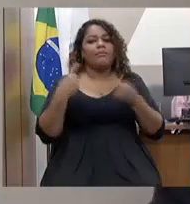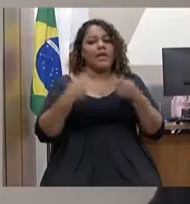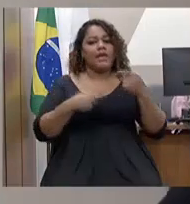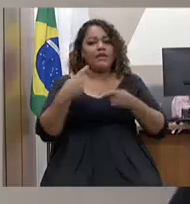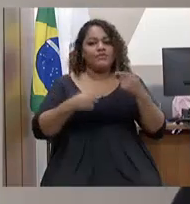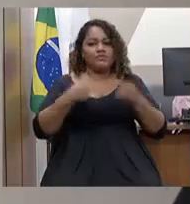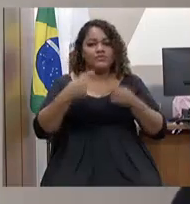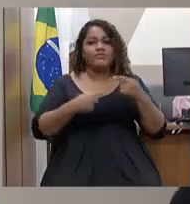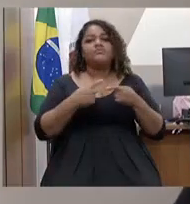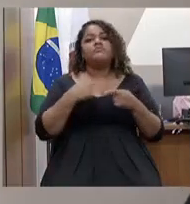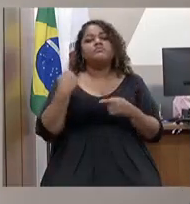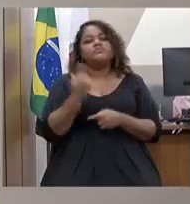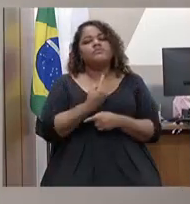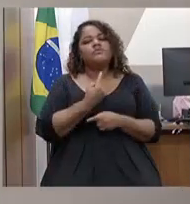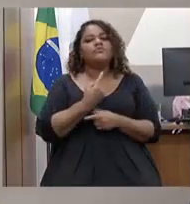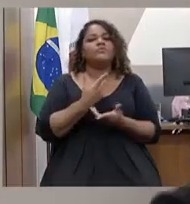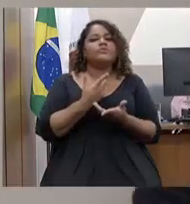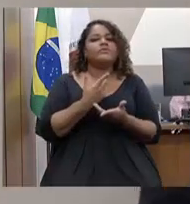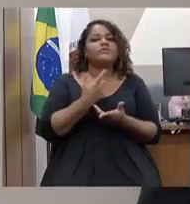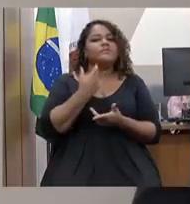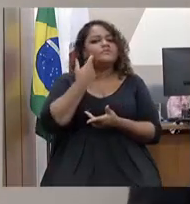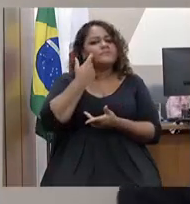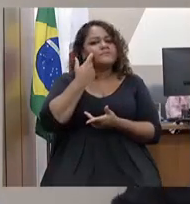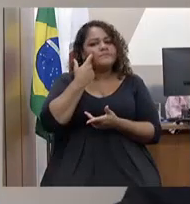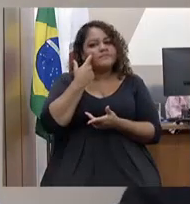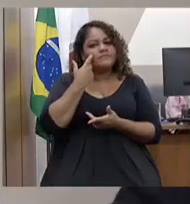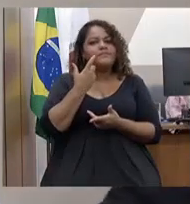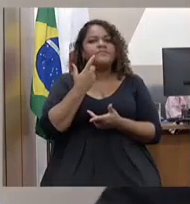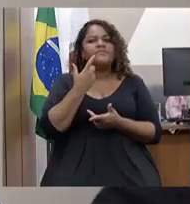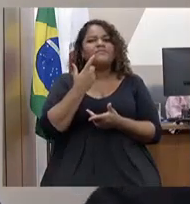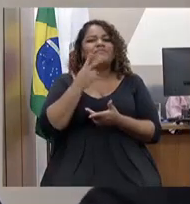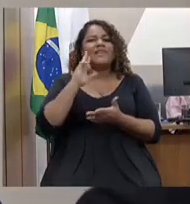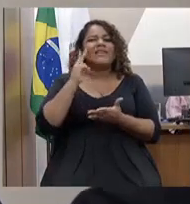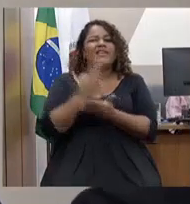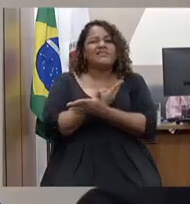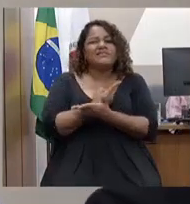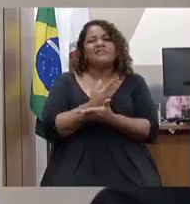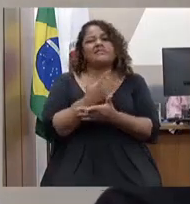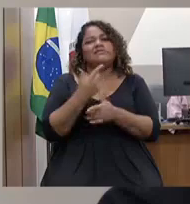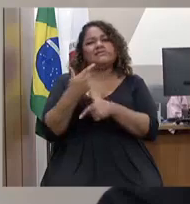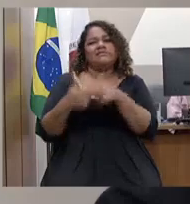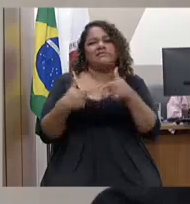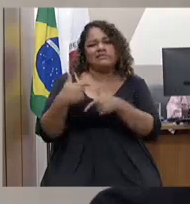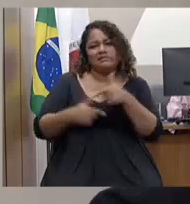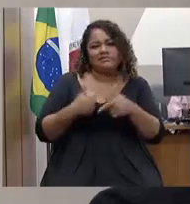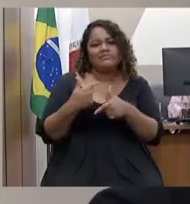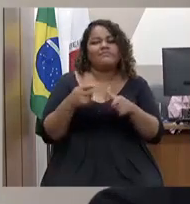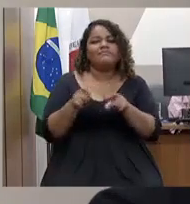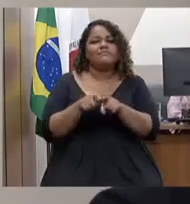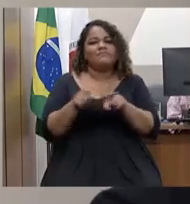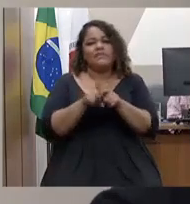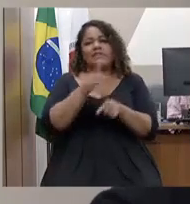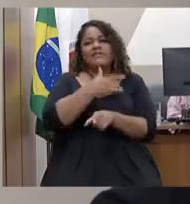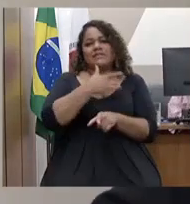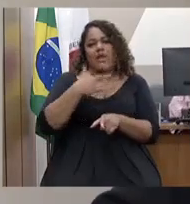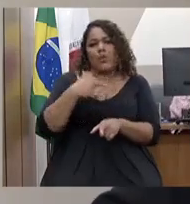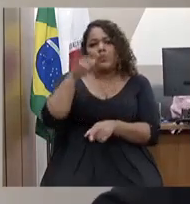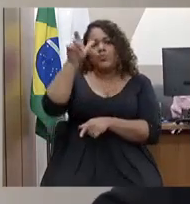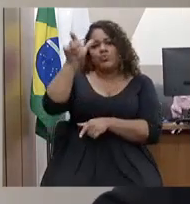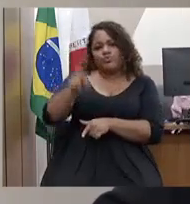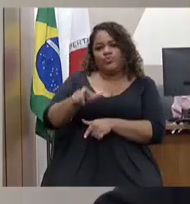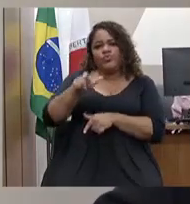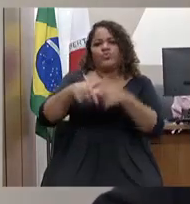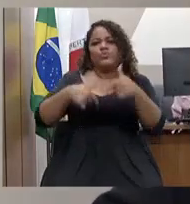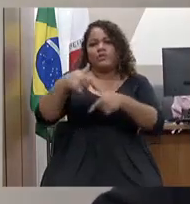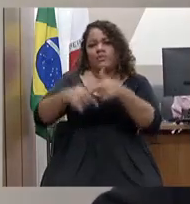gente poder estar discutindo a questão das acidentes de trabalho da saúde do trabalhador né E